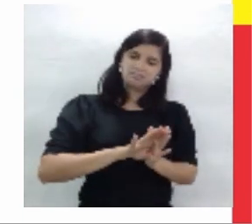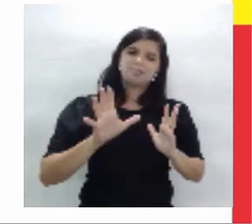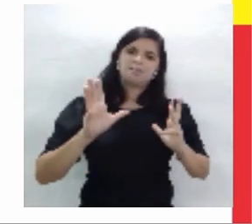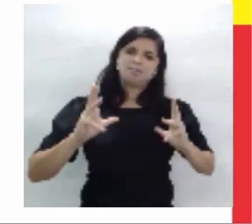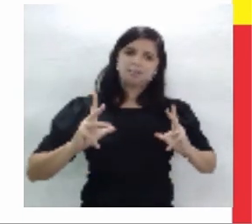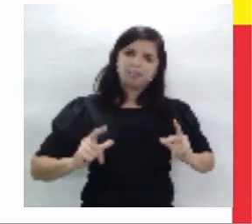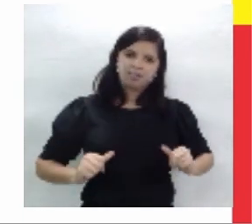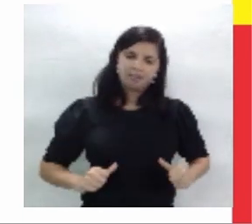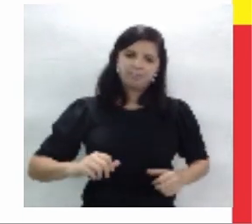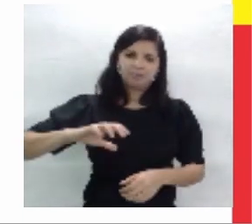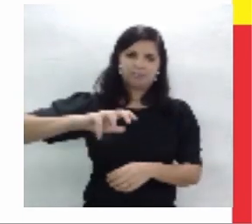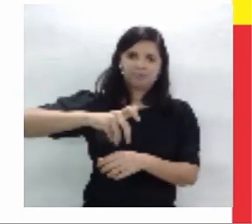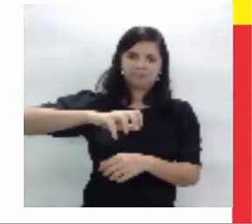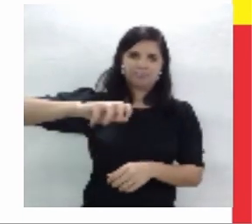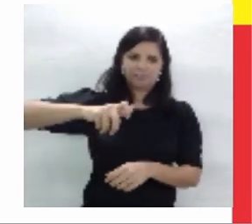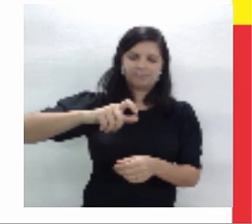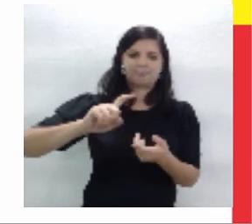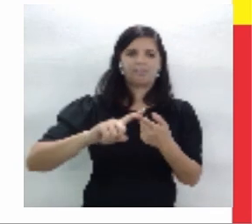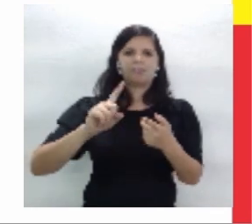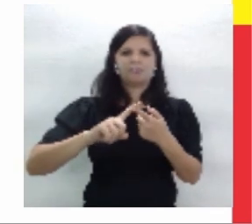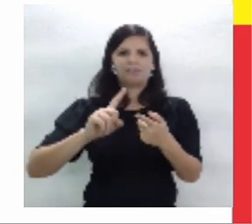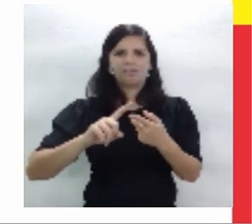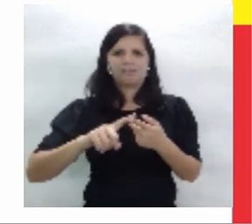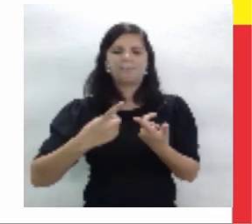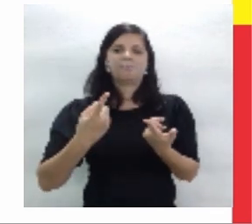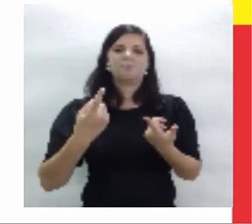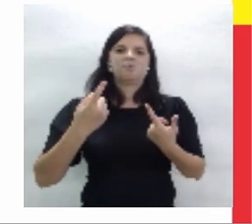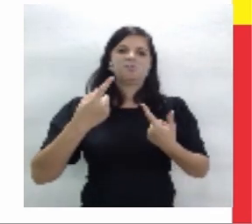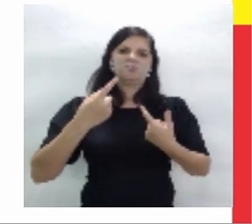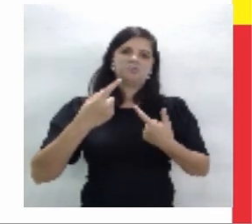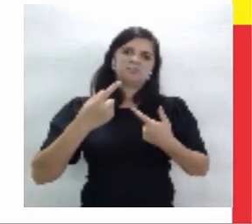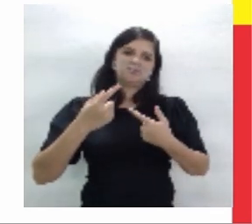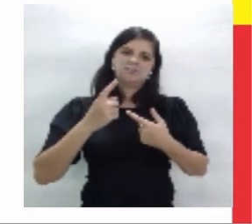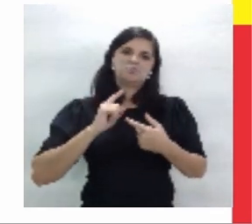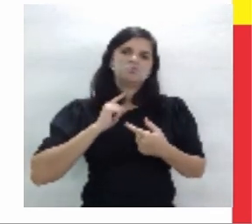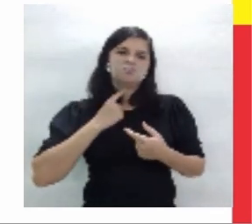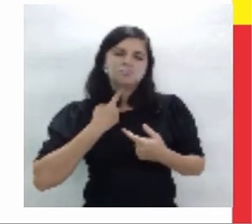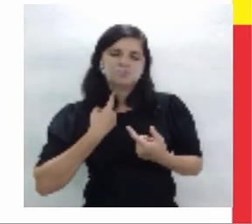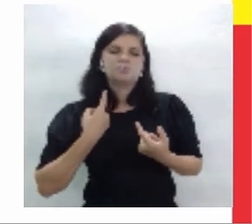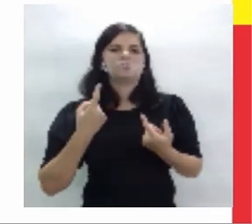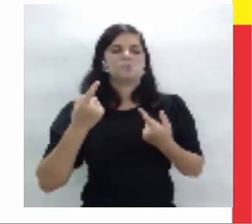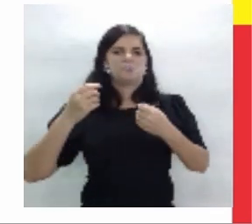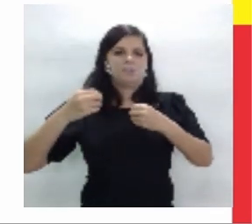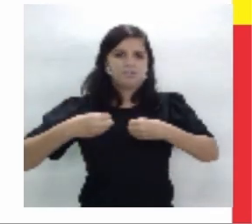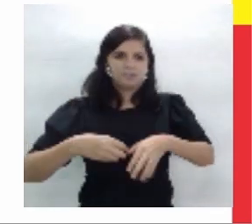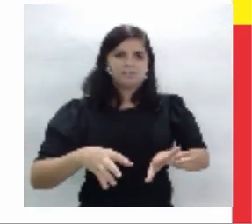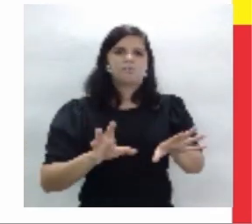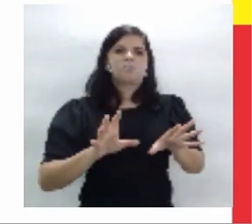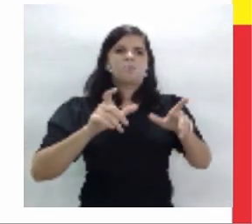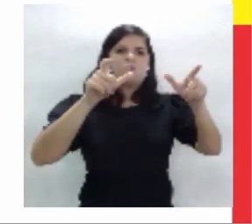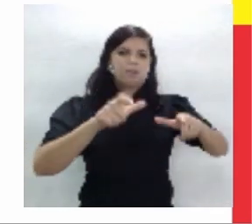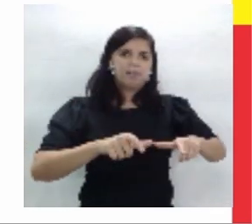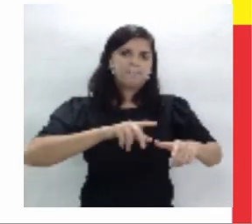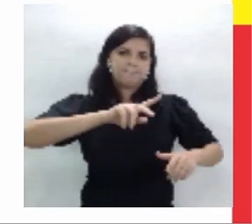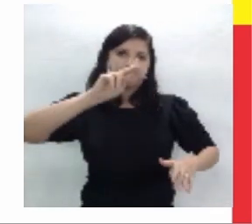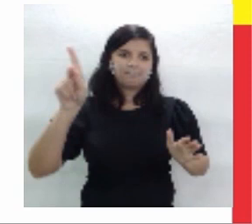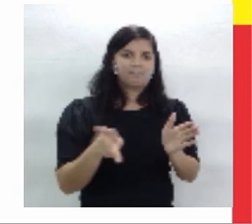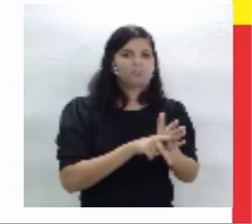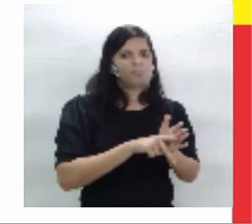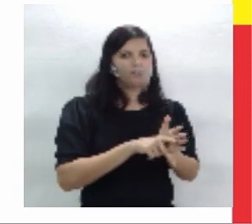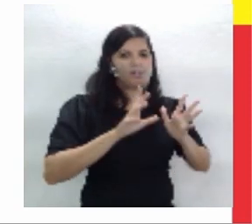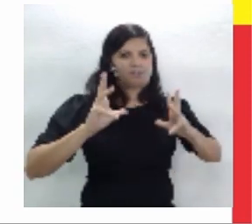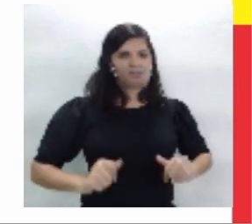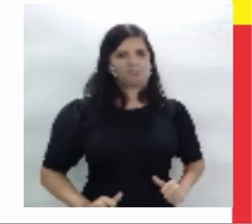limpa nas torneiras, como também na questão da dispersão da água de esgoto em locais próprios, né, em locais de